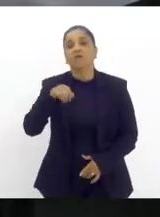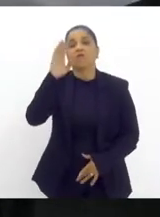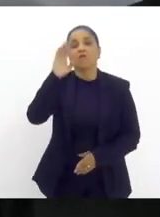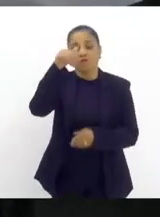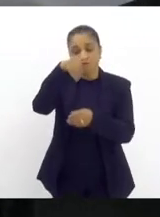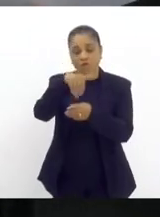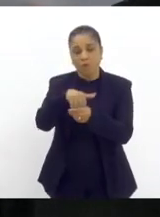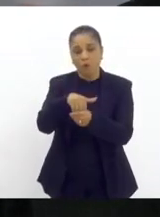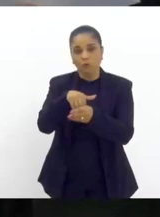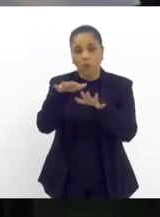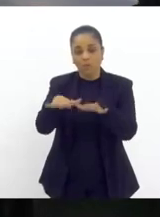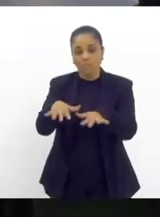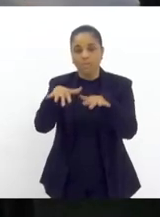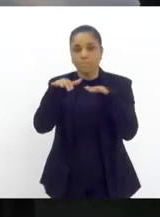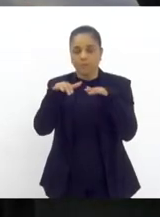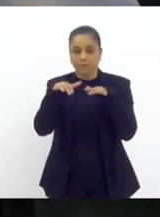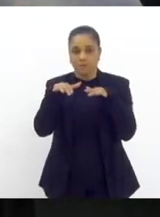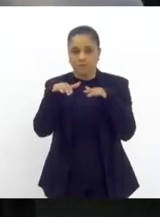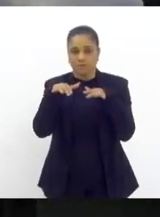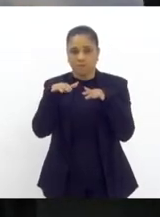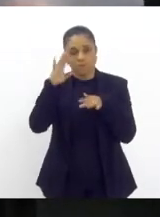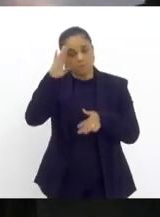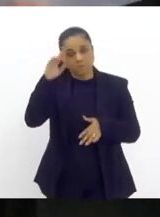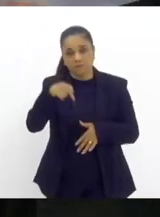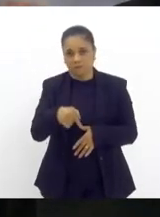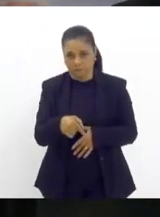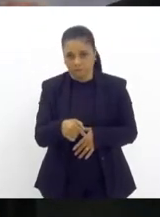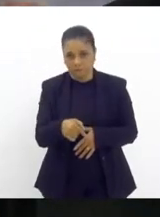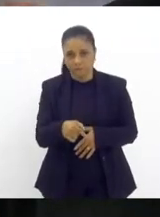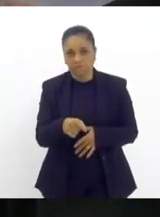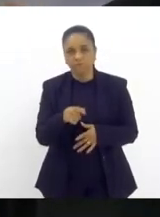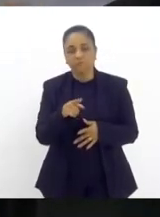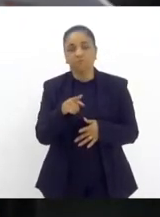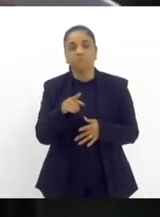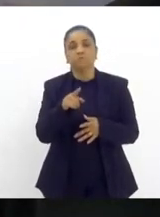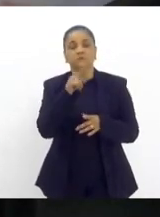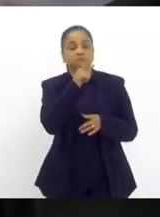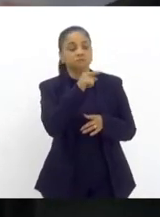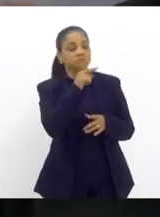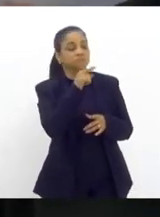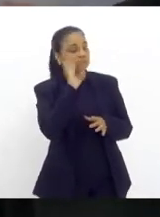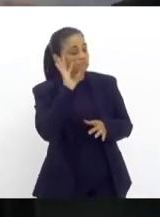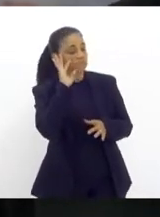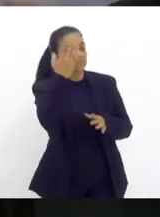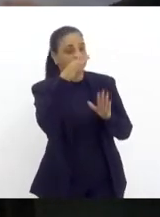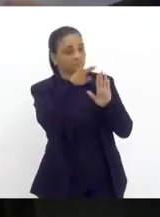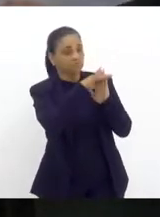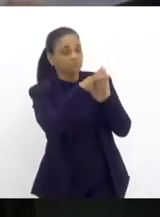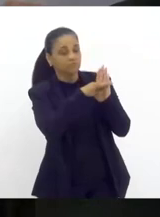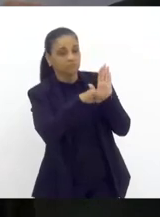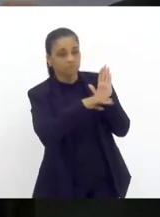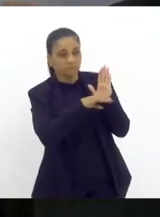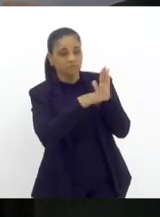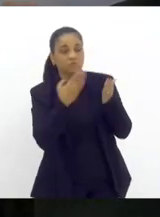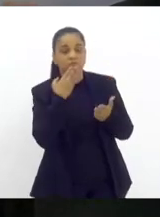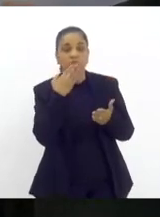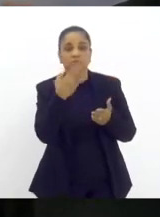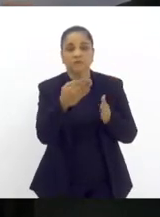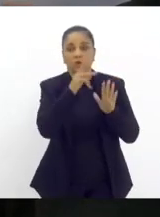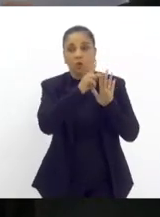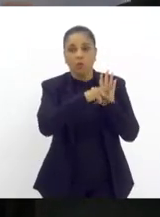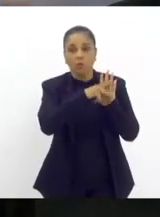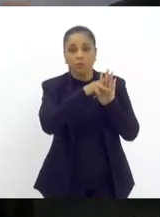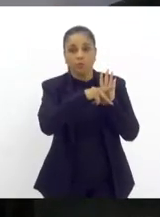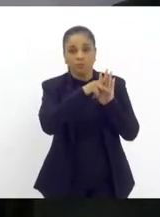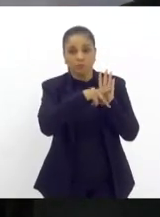relatório em plenário então é questão de ordem que vossa excelência tem que decidir aqui e eu peço a vossa o projeto tá